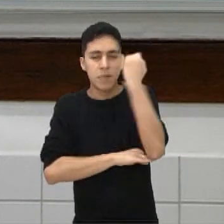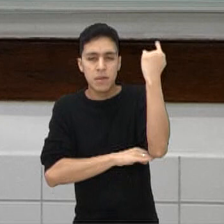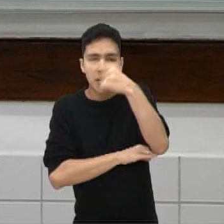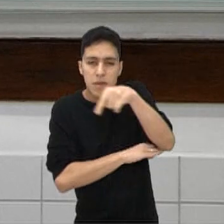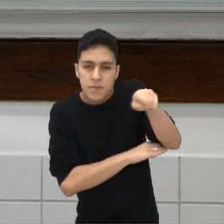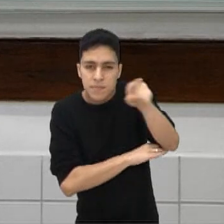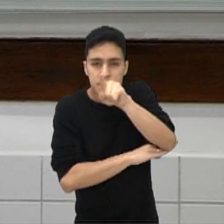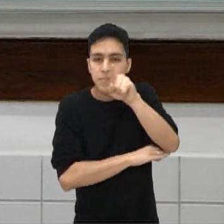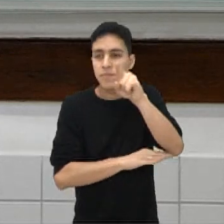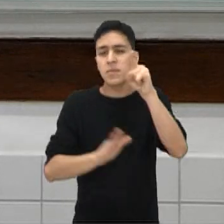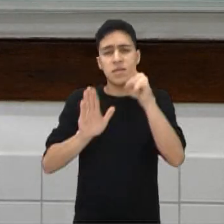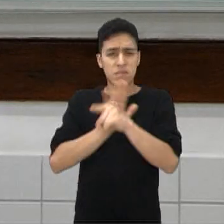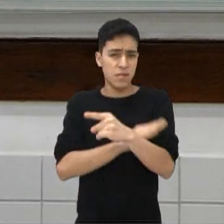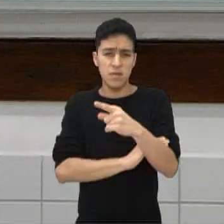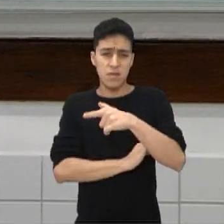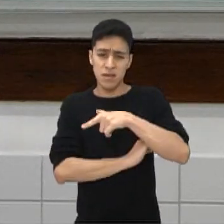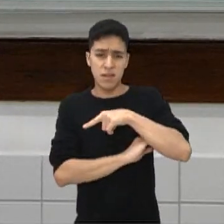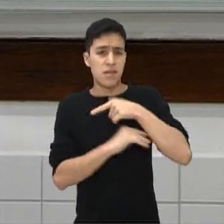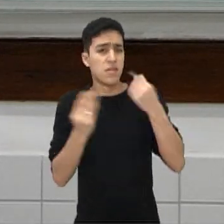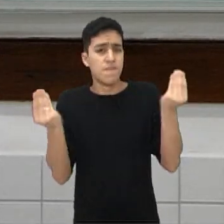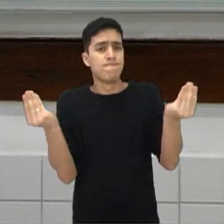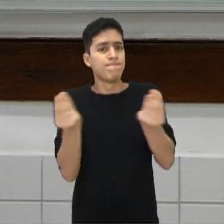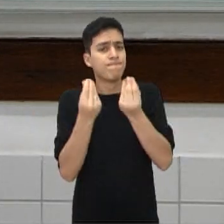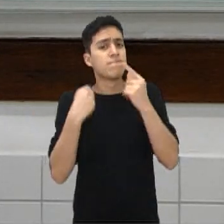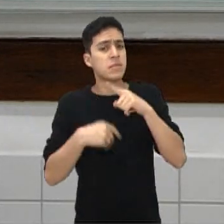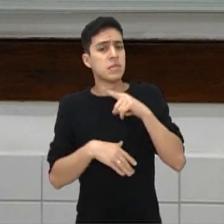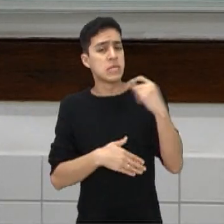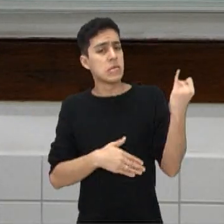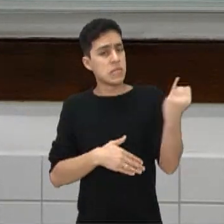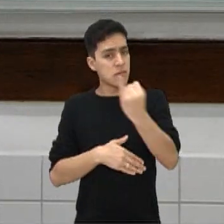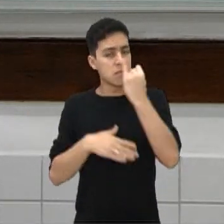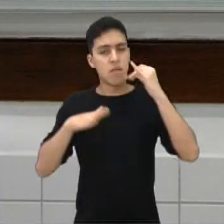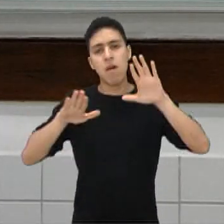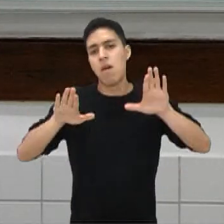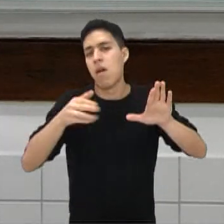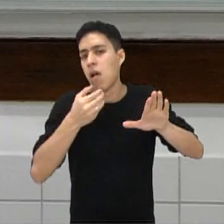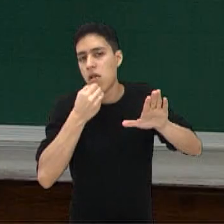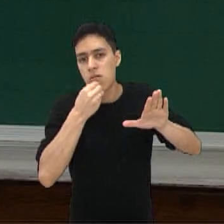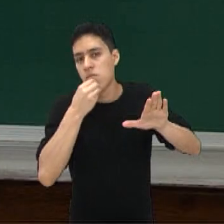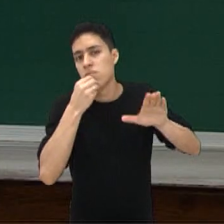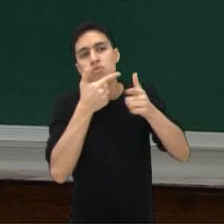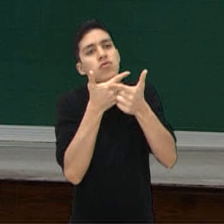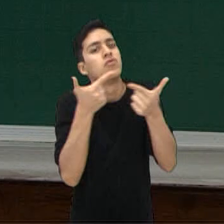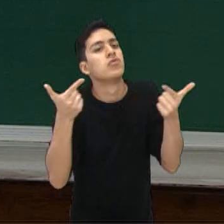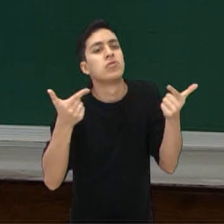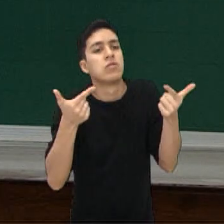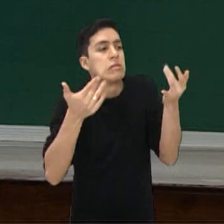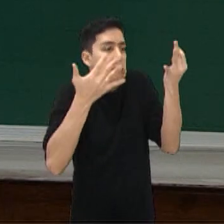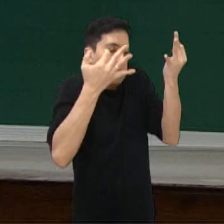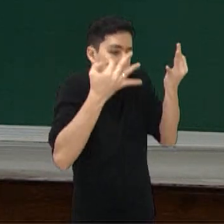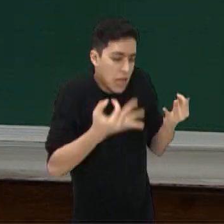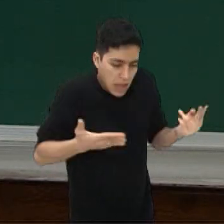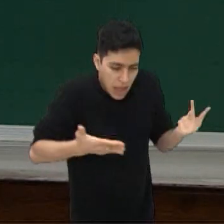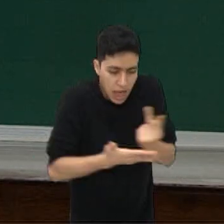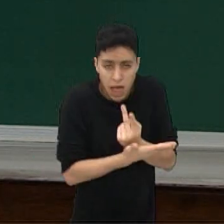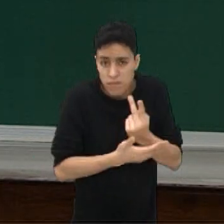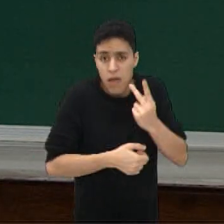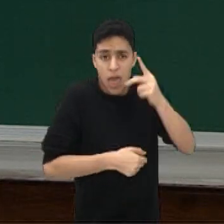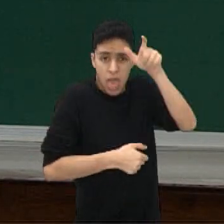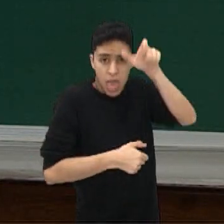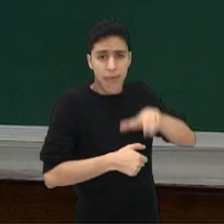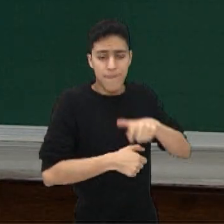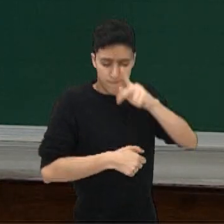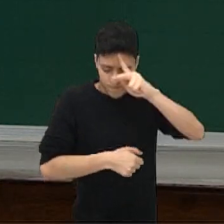sejam relevantes. É lógico que não existe um certo ou um errado. A resposta é pessoal, né? As